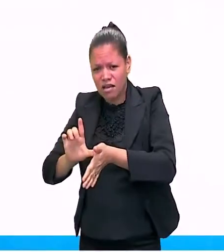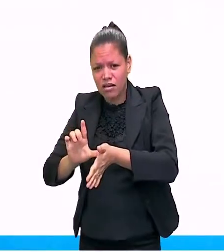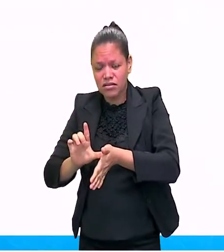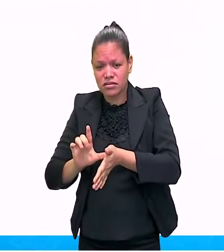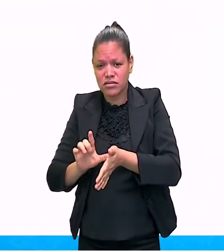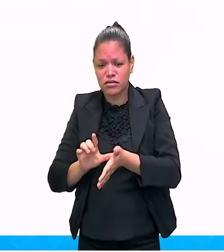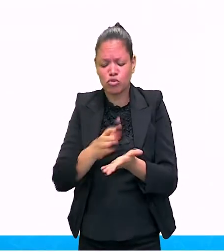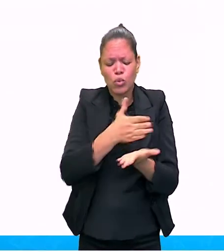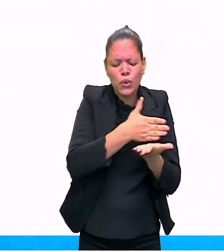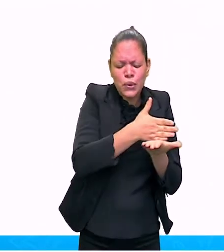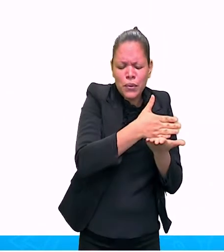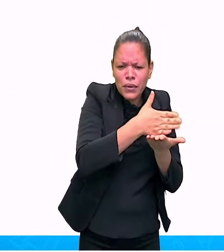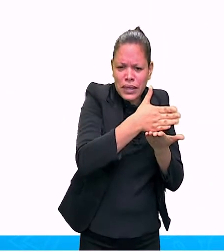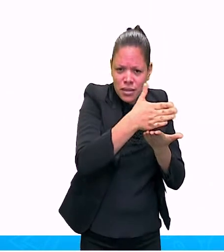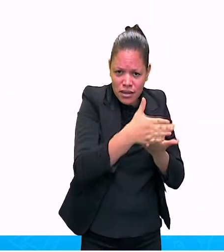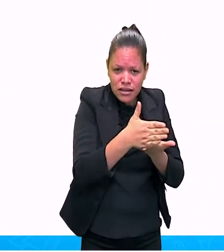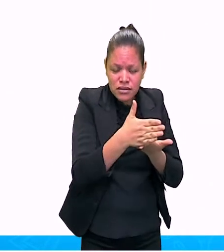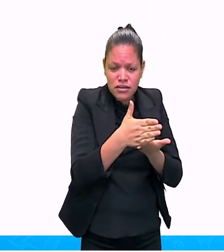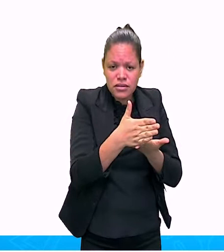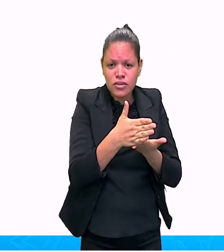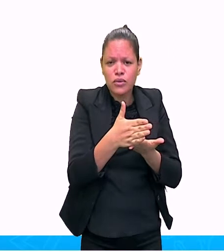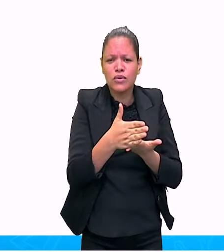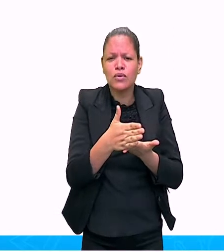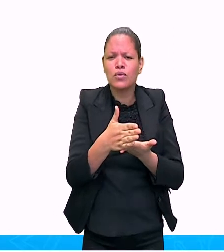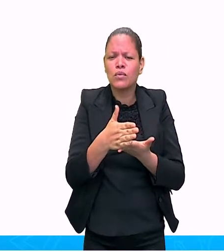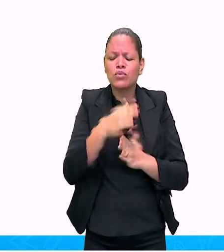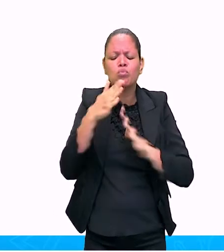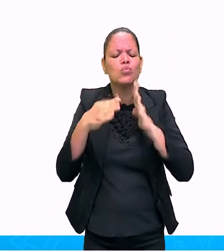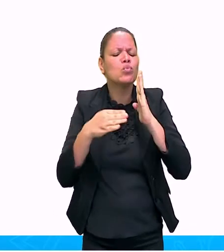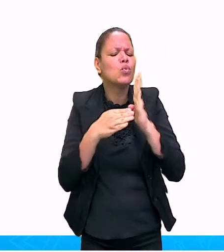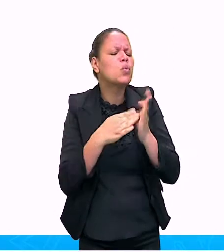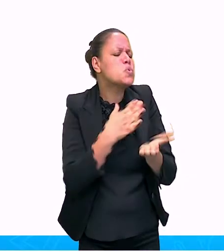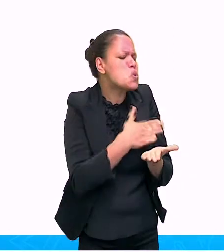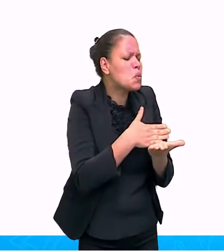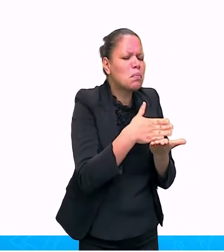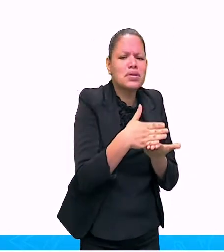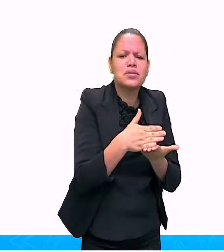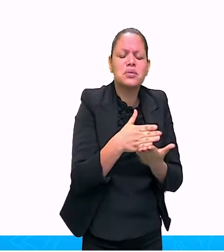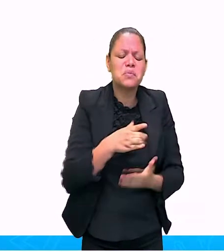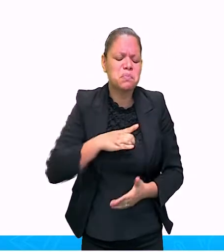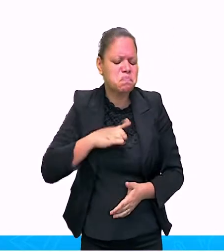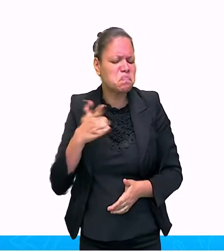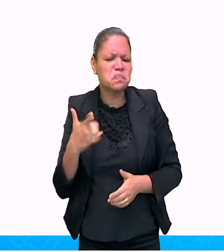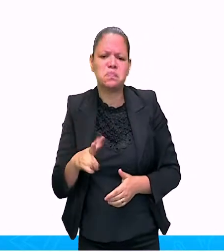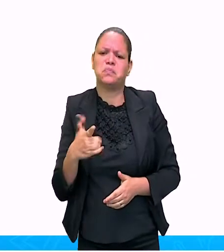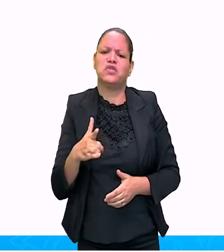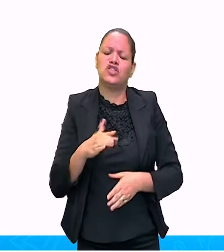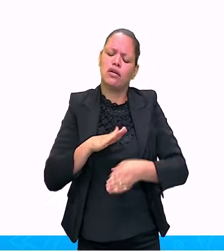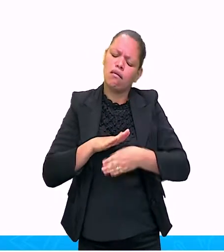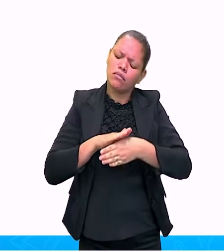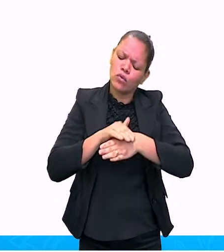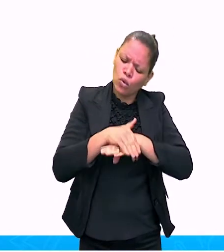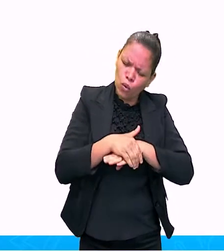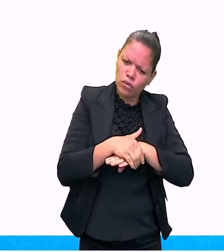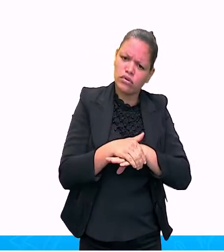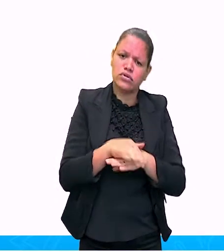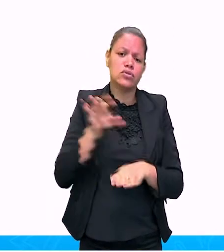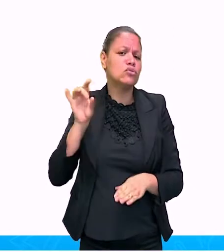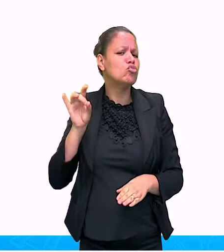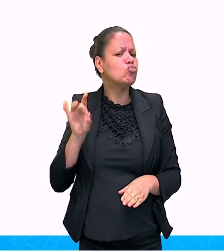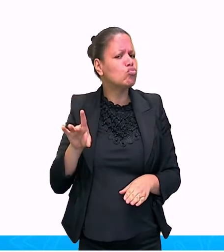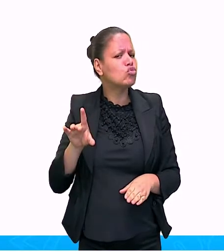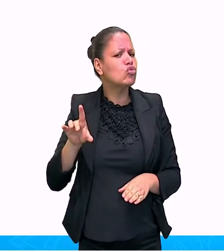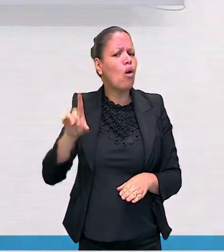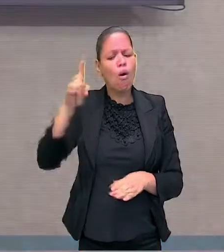da criação do mito, antigamente não havia noite, só tinha dia. As